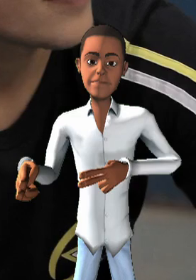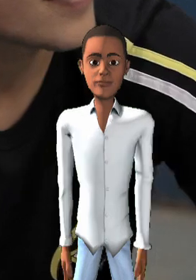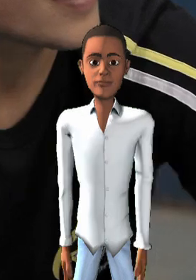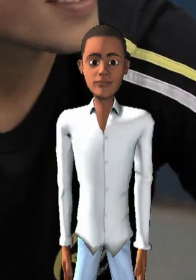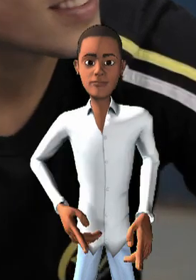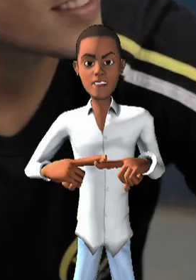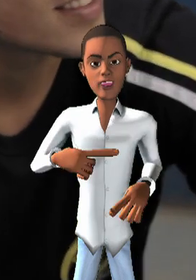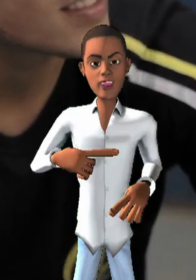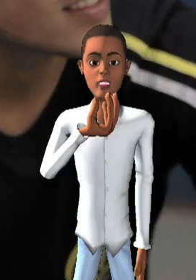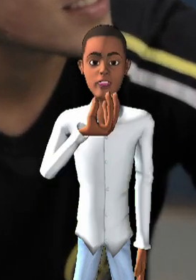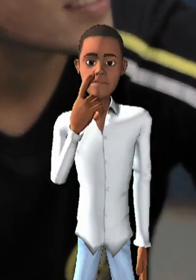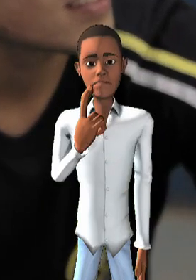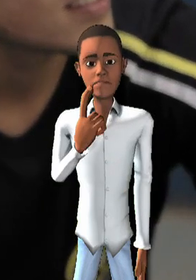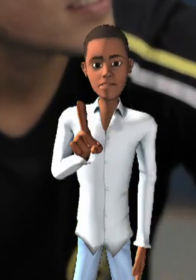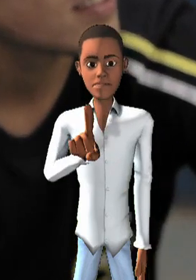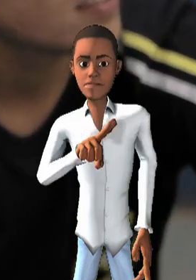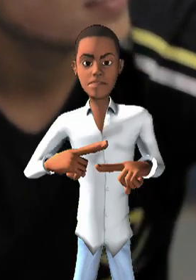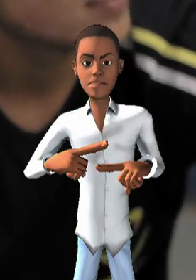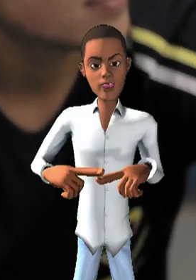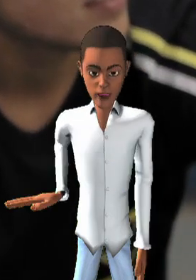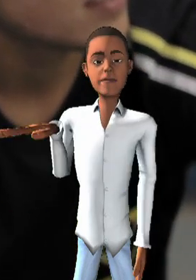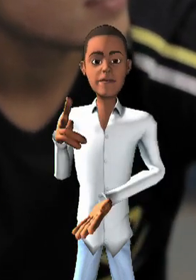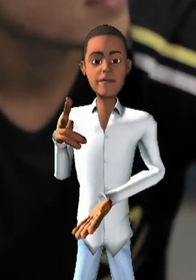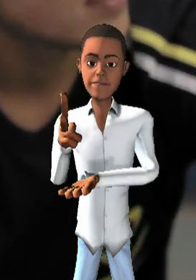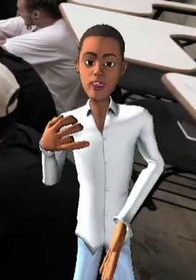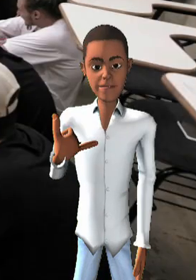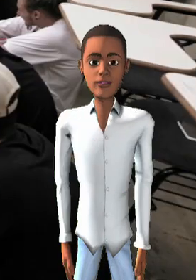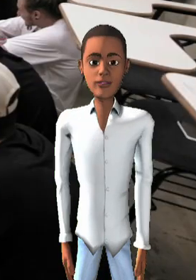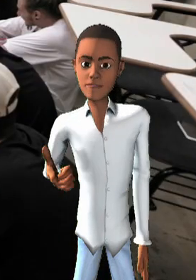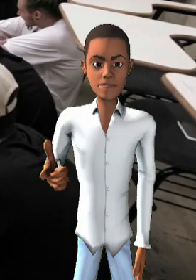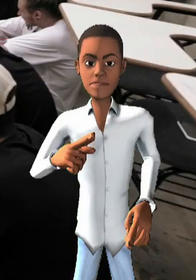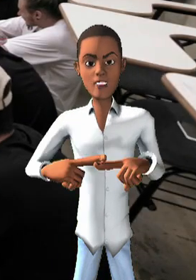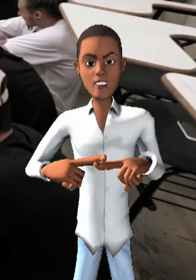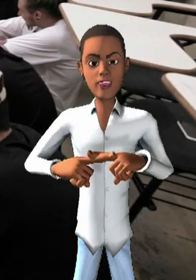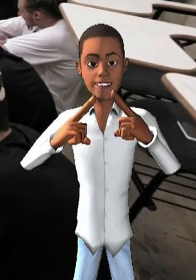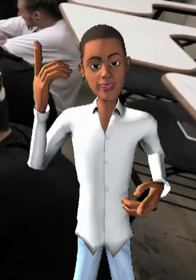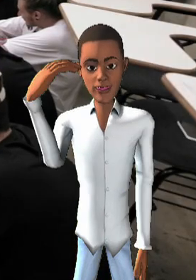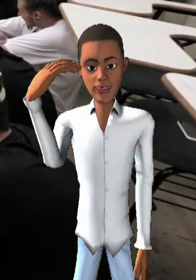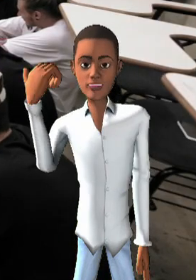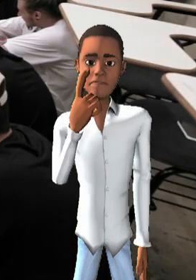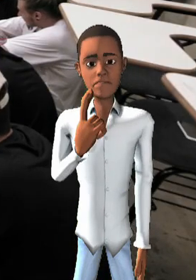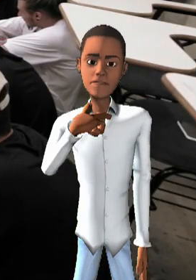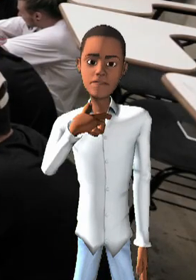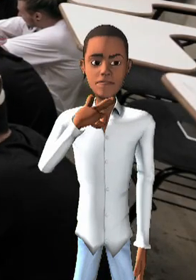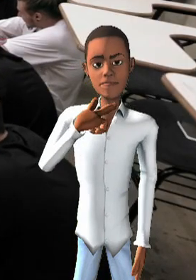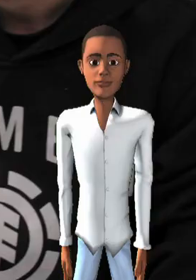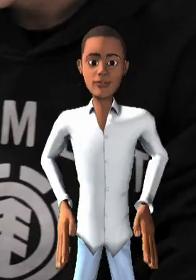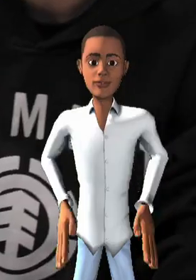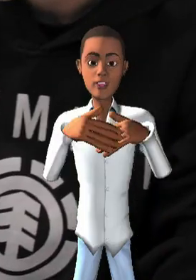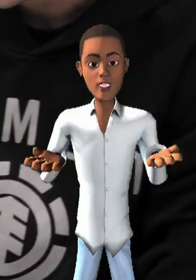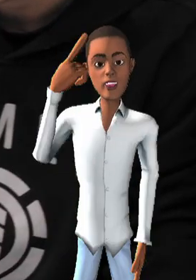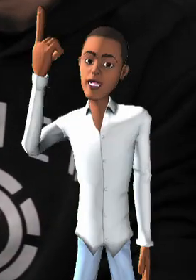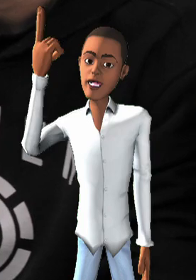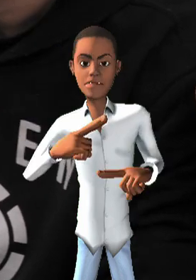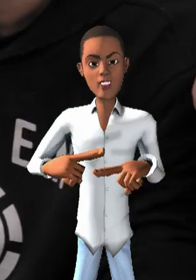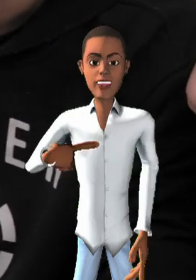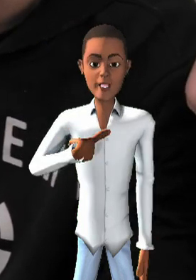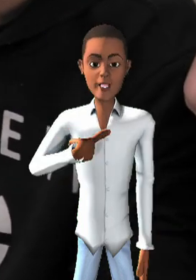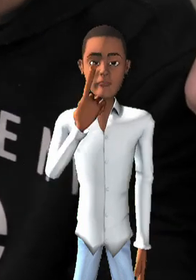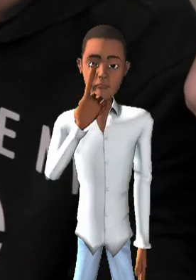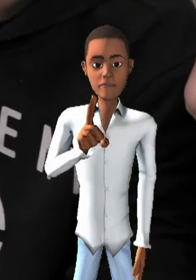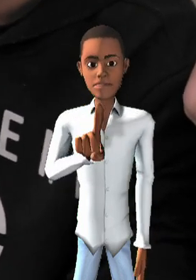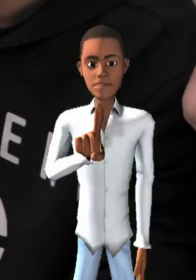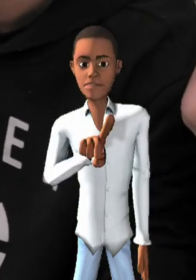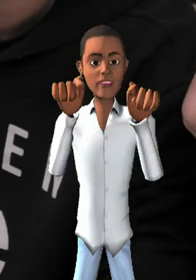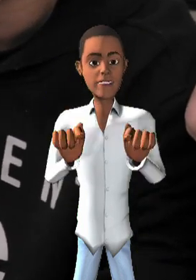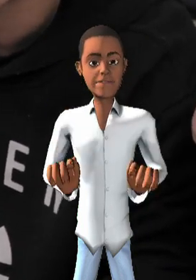sentimento? Por que o homem não chora? Desde pequeno você ouve isso, então não tem um porquê. Você só sabe que você não pode. E aí você vai ficar assim. Você não